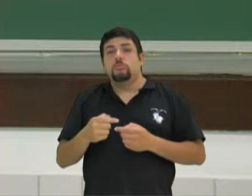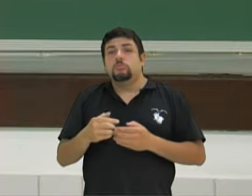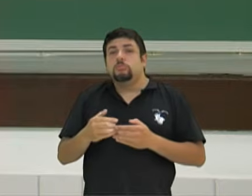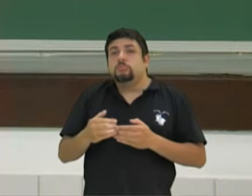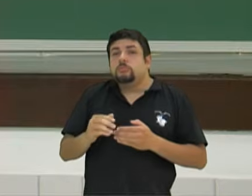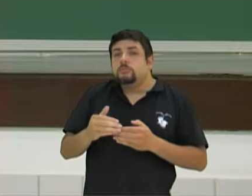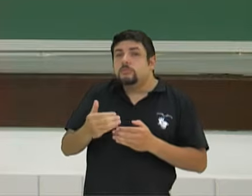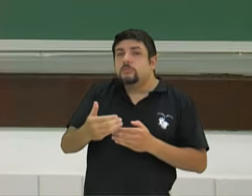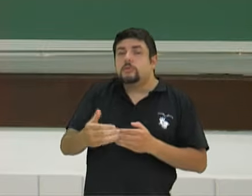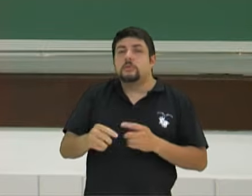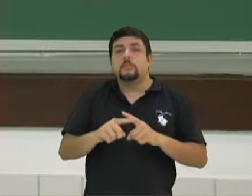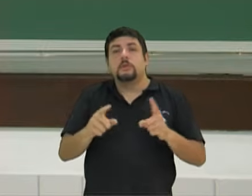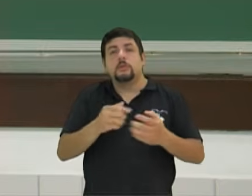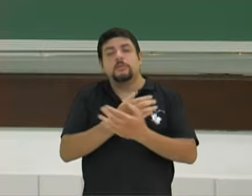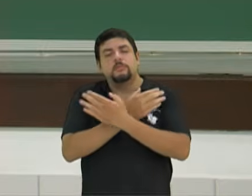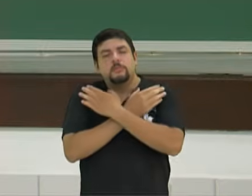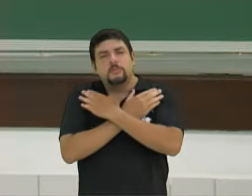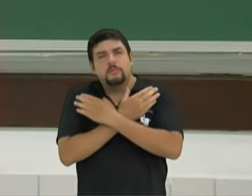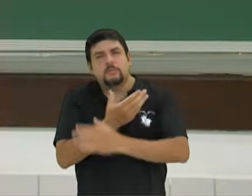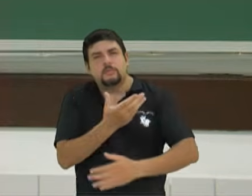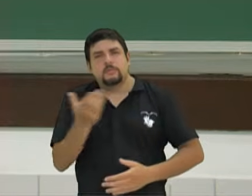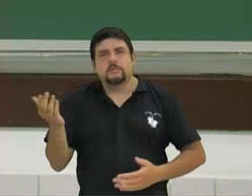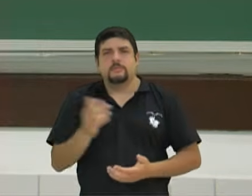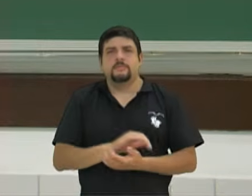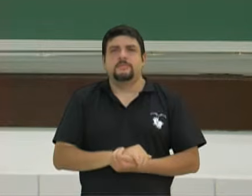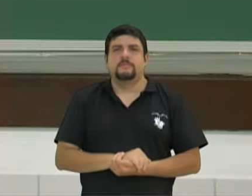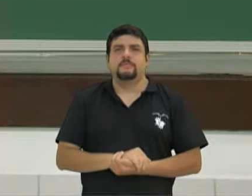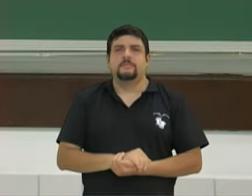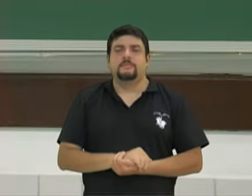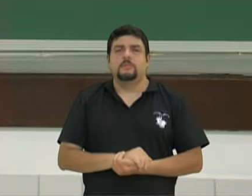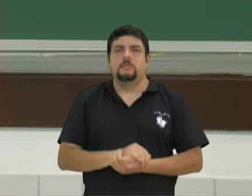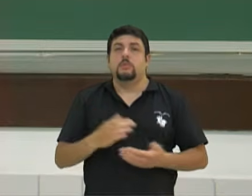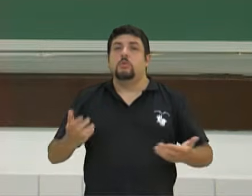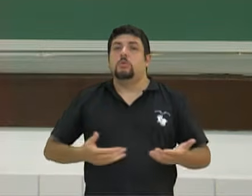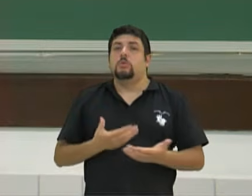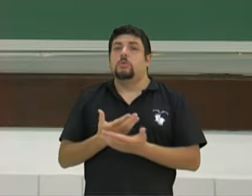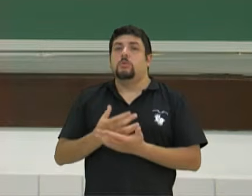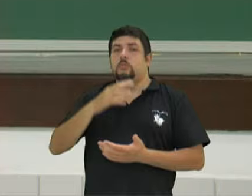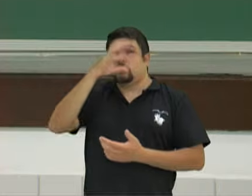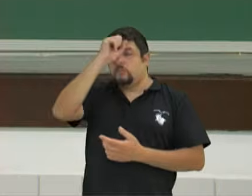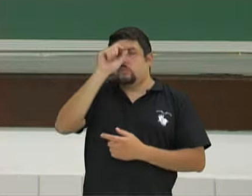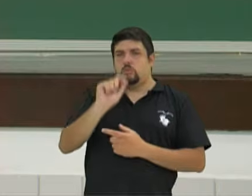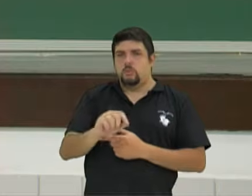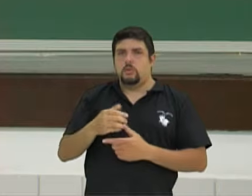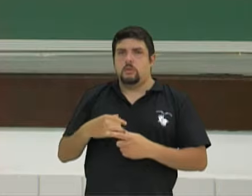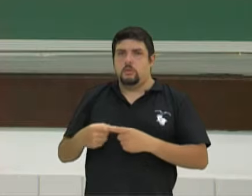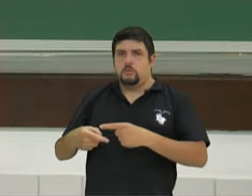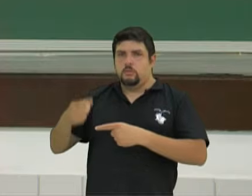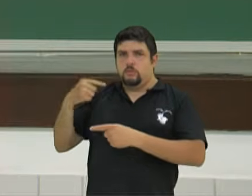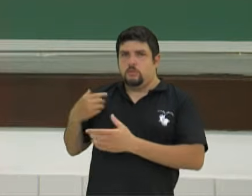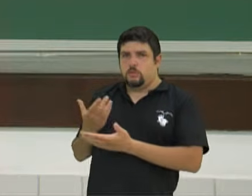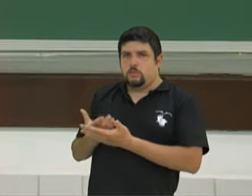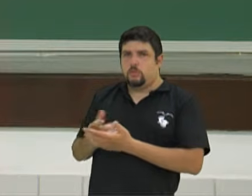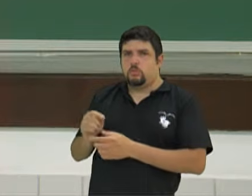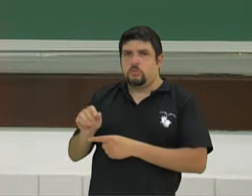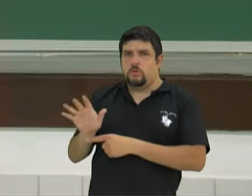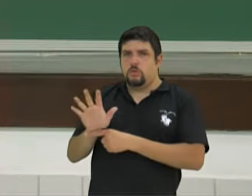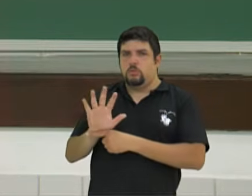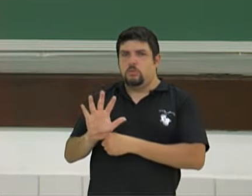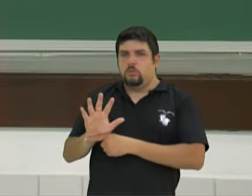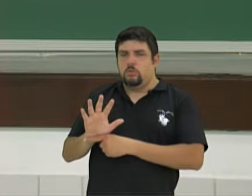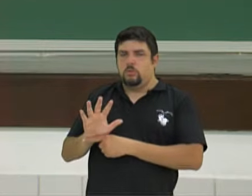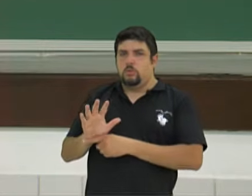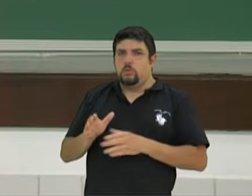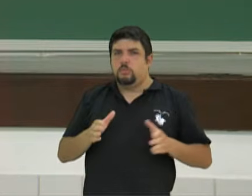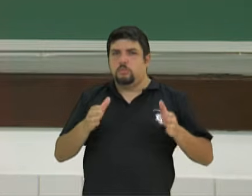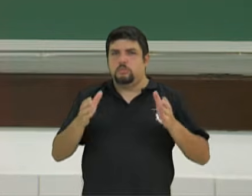mas fica aqui já também um abraço para todo mundo. Pessoal, o que a gente vai aprender na aula de hoje? Lembra que na aula passada a gente falou sobre o cinema parte 1. Na